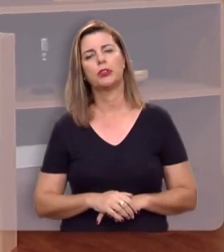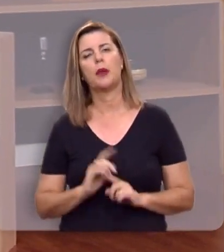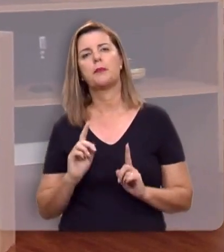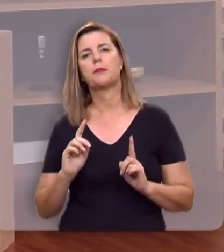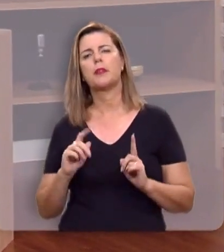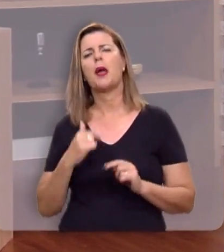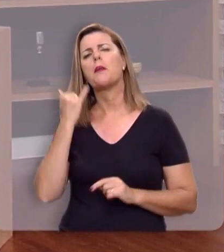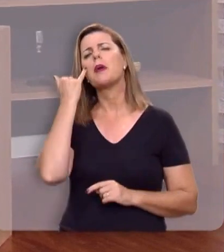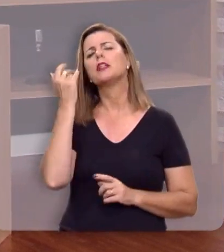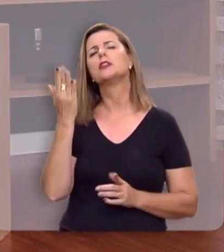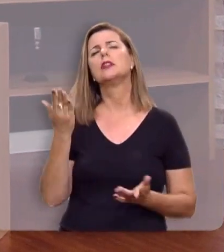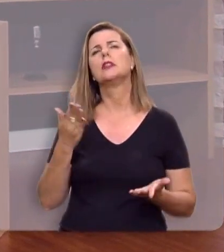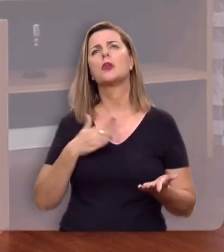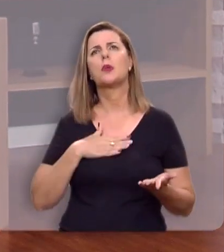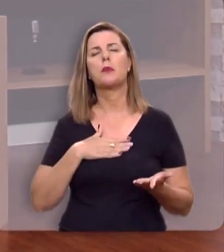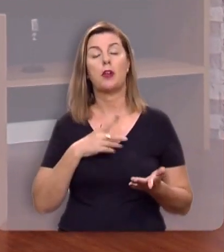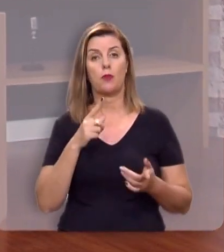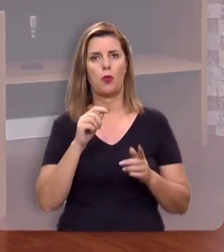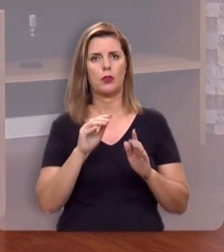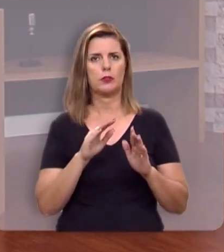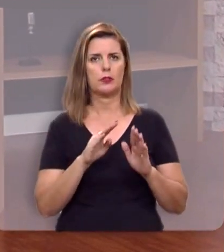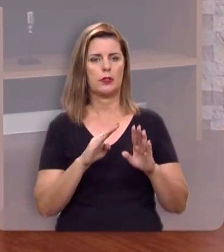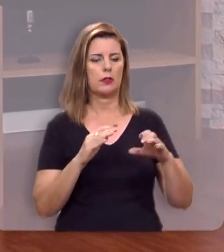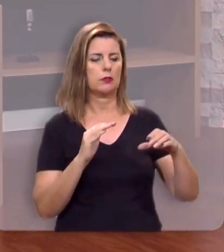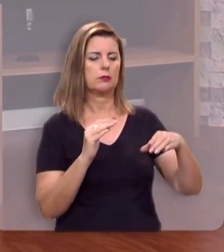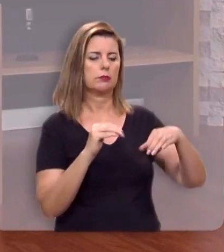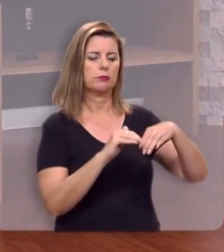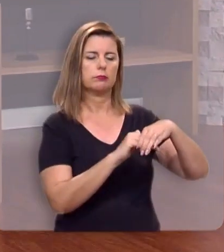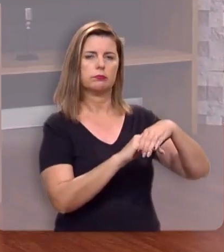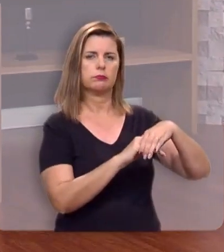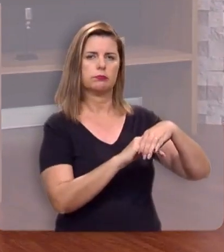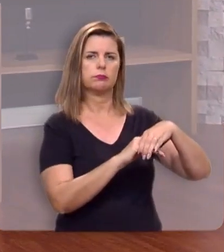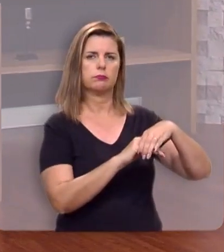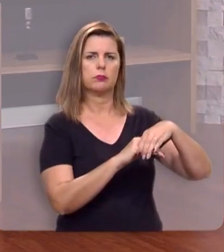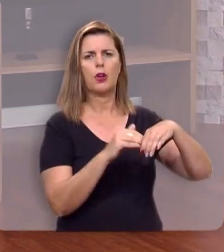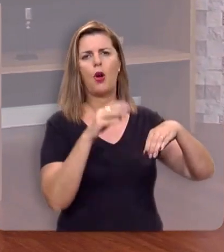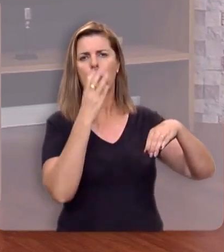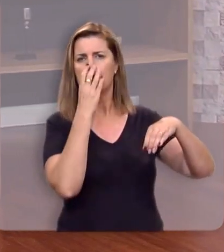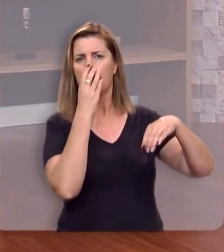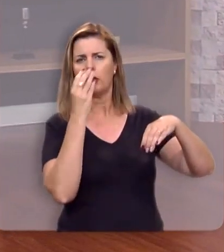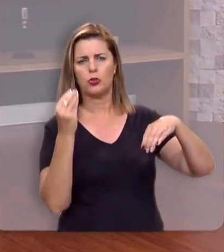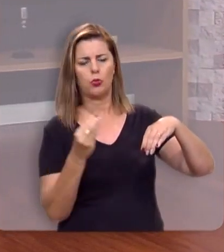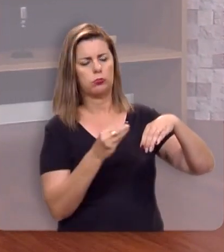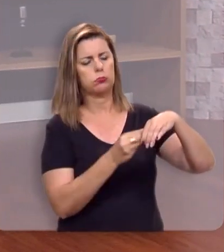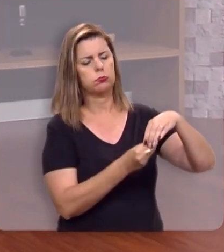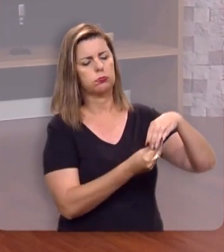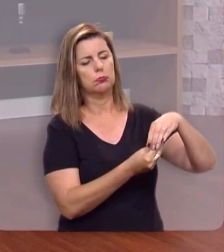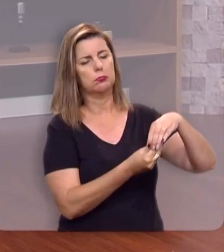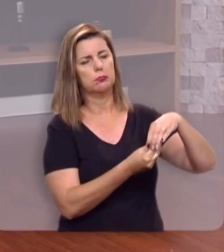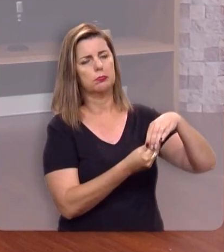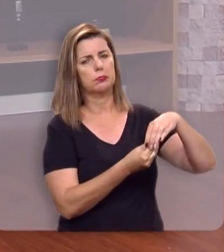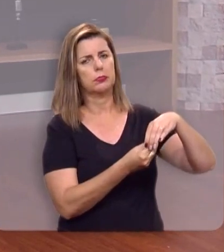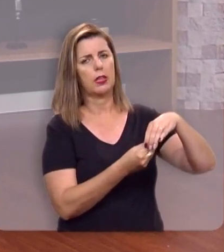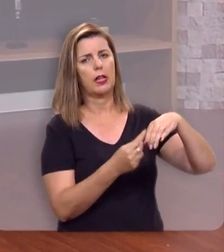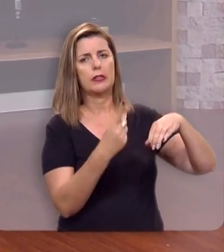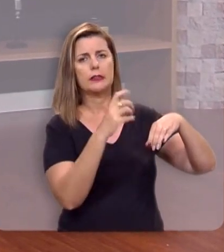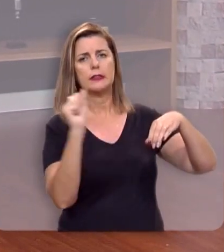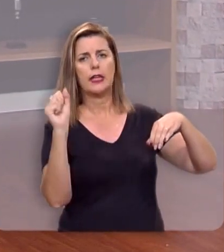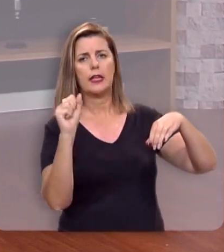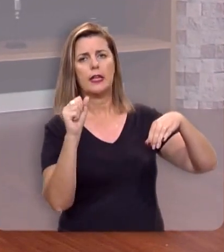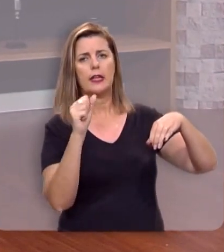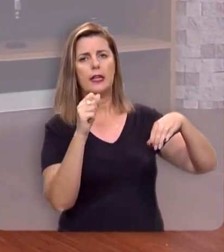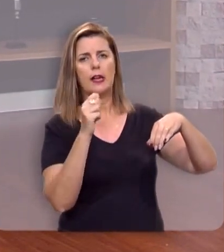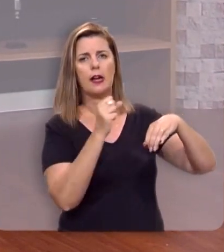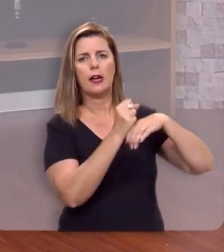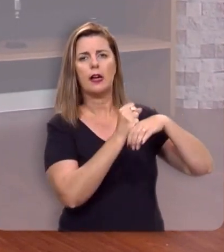imagine comigo essa cena. Você abre uma cova e sepulta aí um cachorrinho de estimação da família. Daqui a 100 anos a